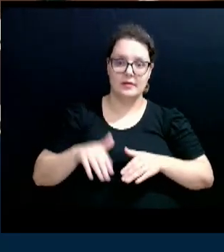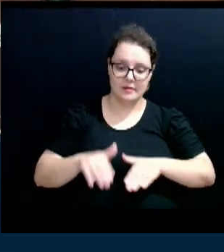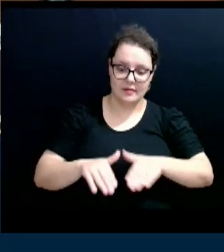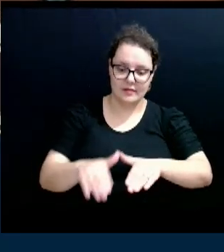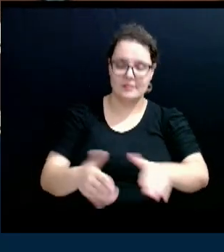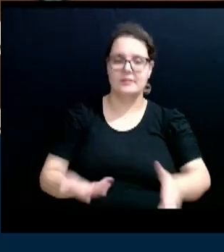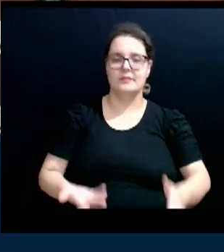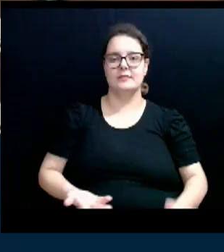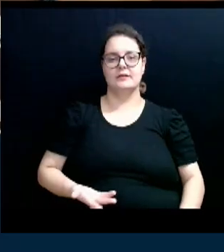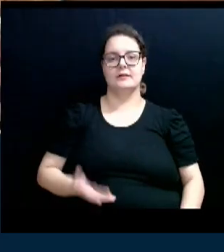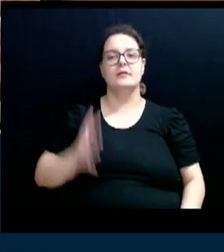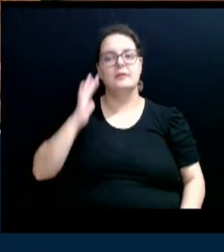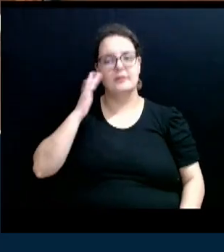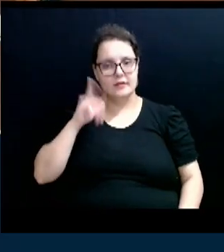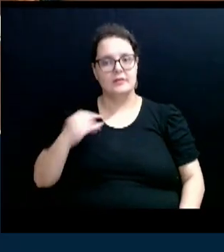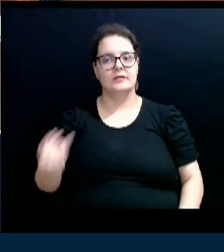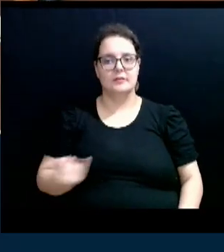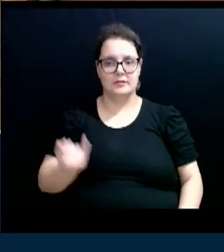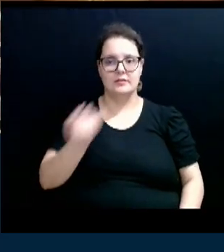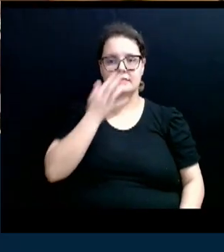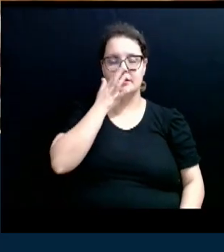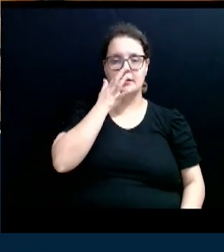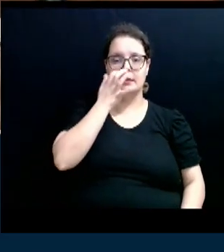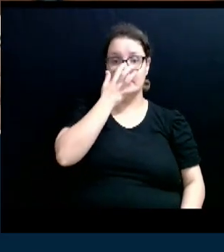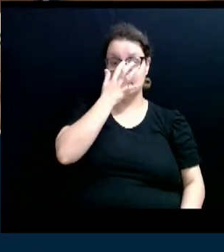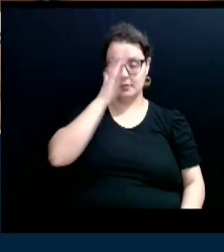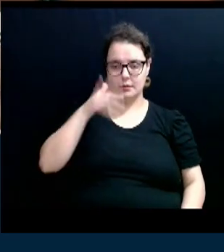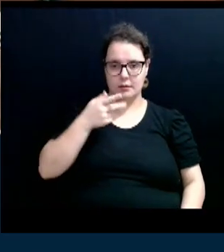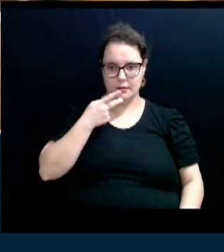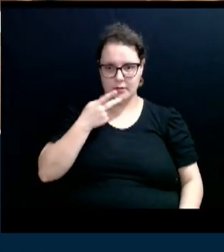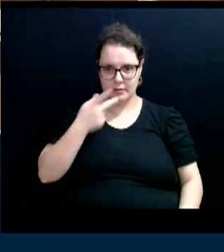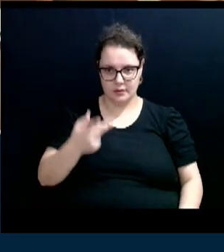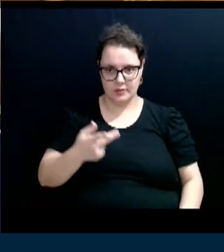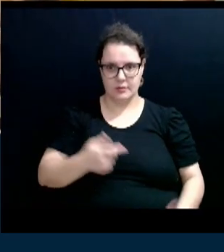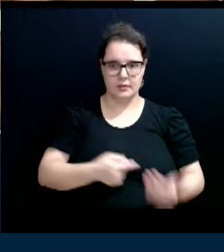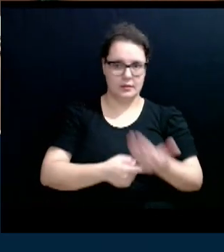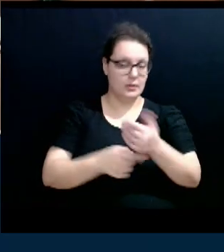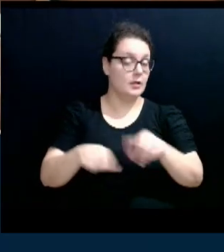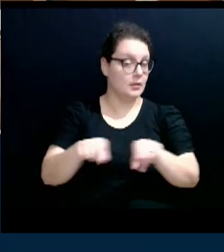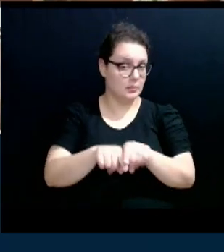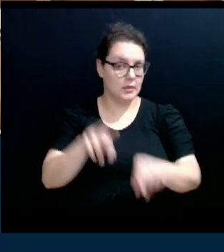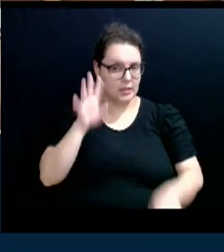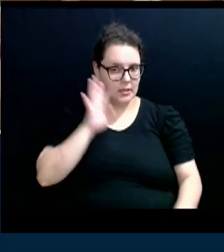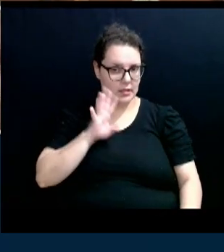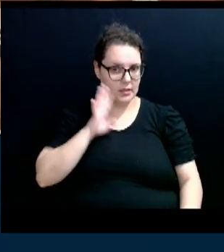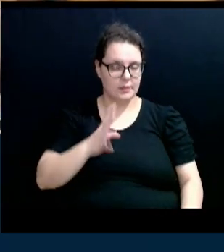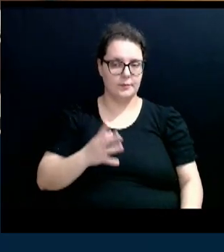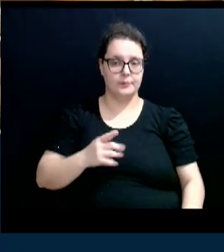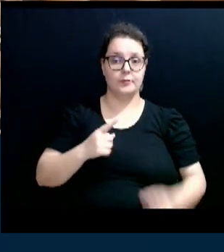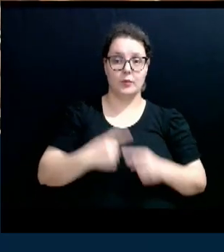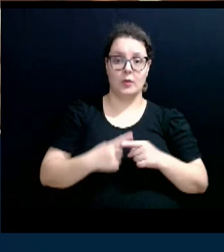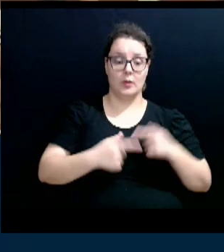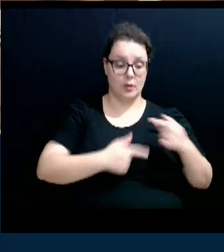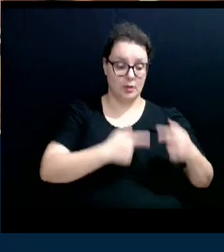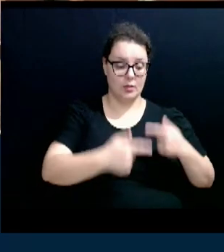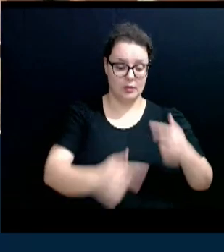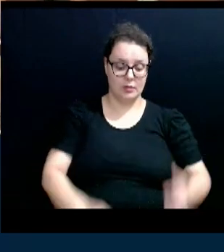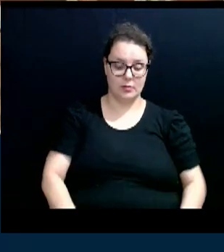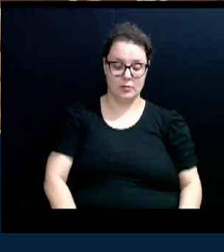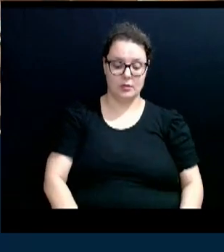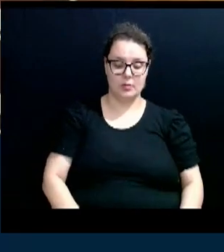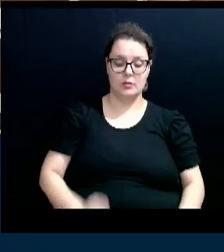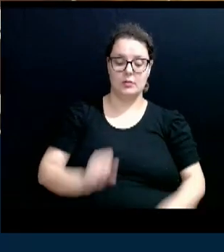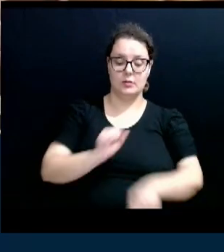é muito importante. E quando a gente fala de tecnologia, é legal também, porque essa geração que está guardando